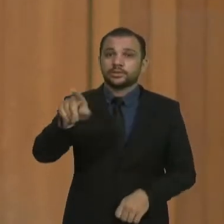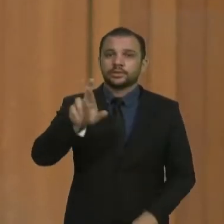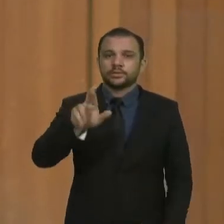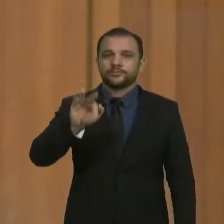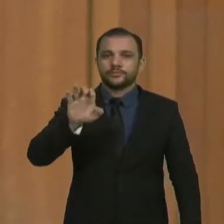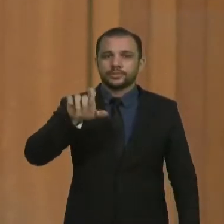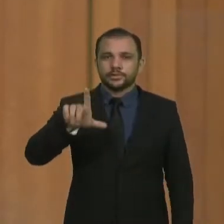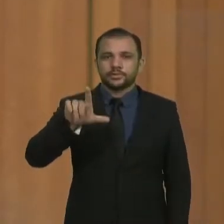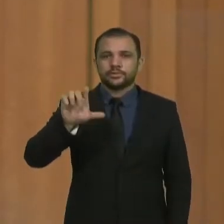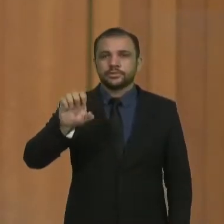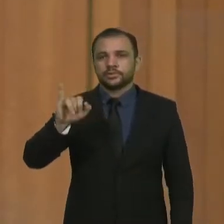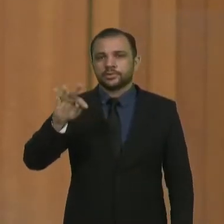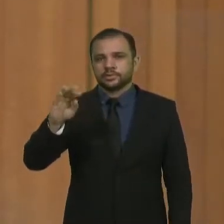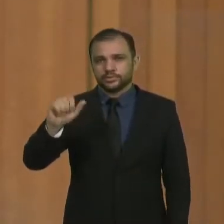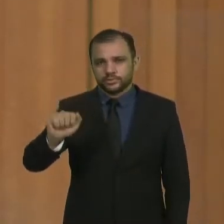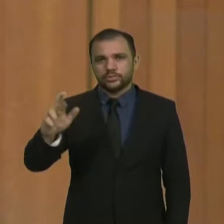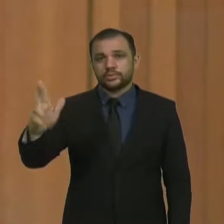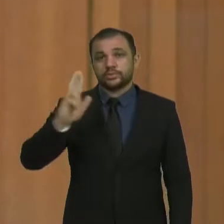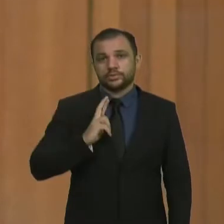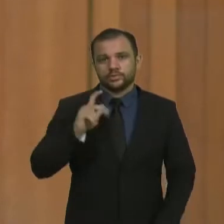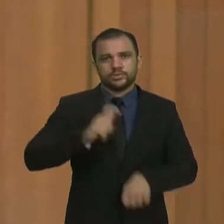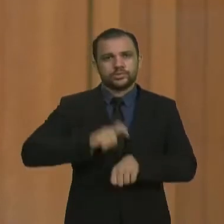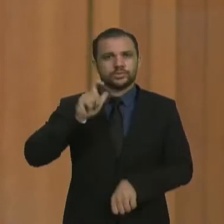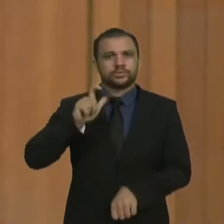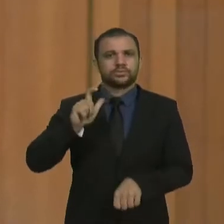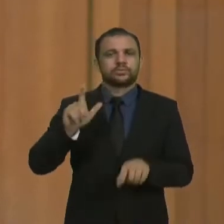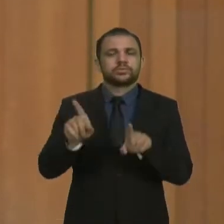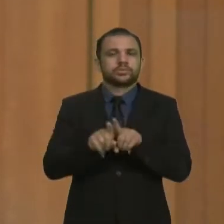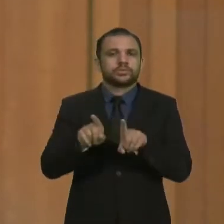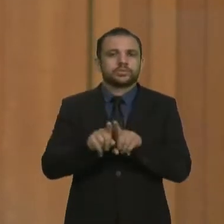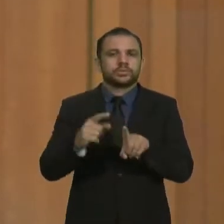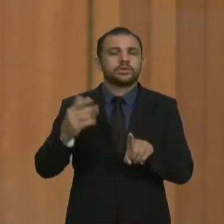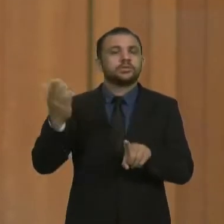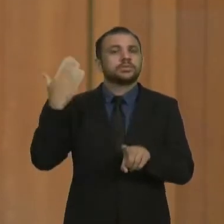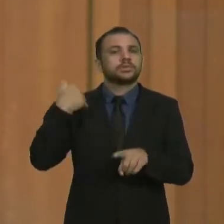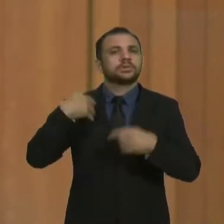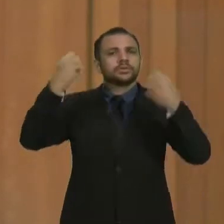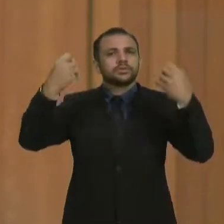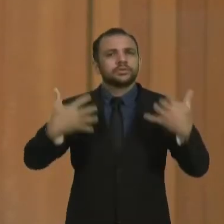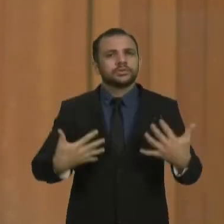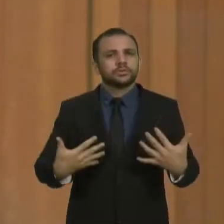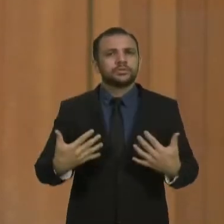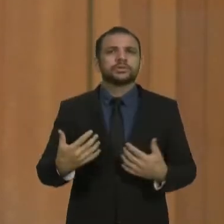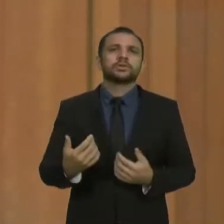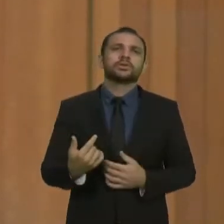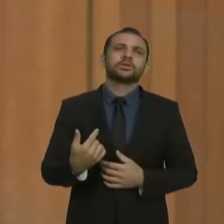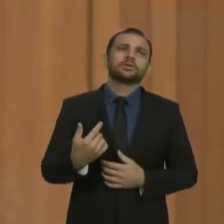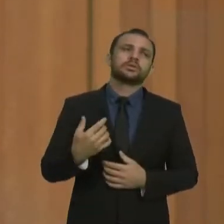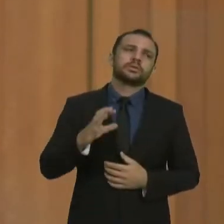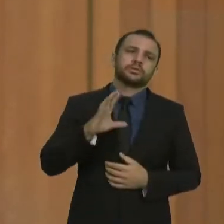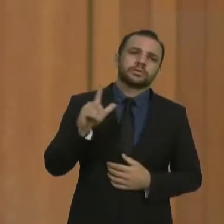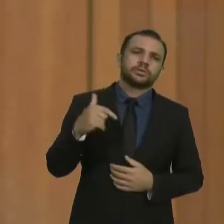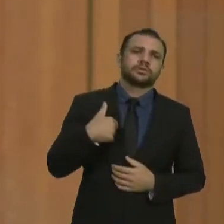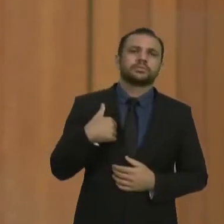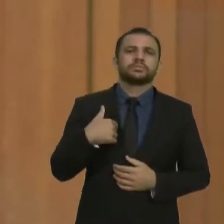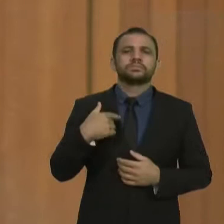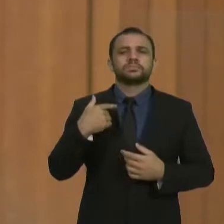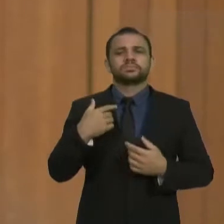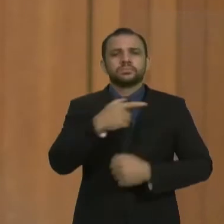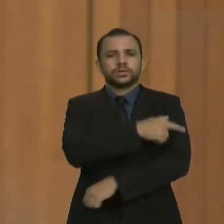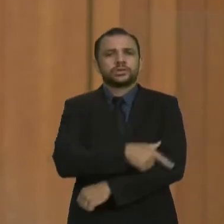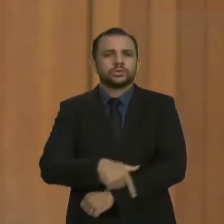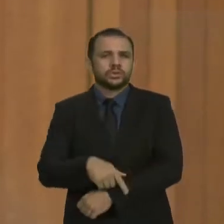Leitor. Naquele momento, inclusive, destaquei de forma deselegante, de forma que não era